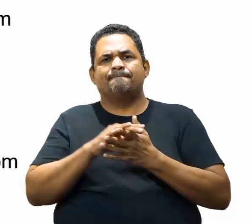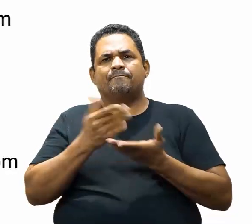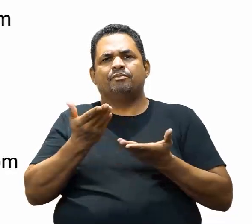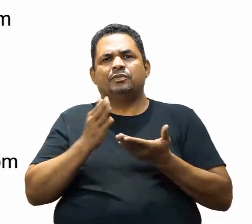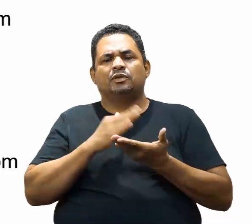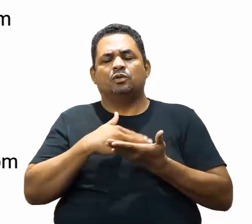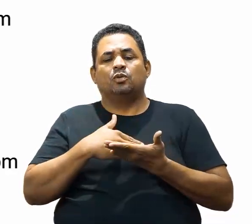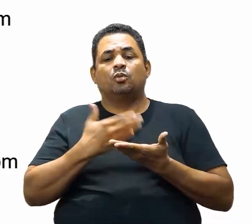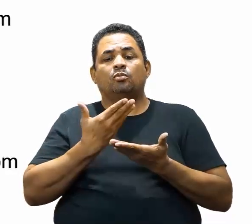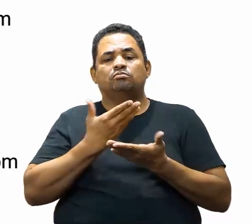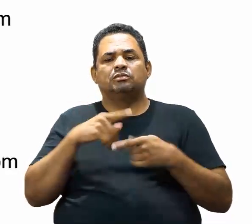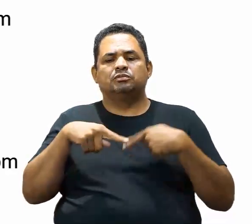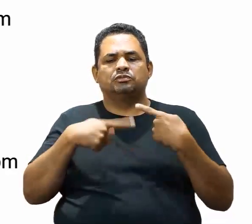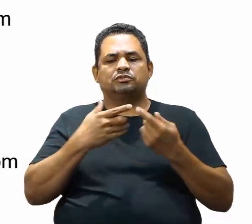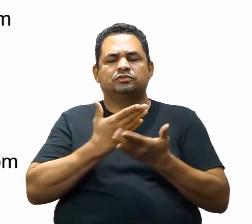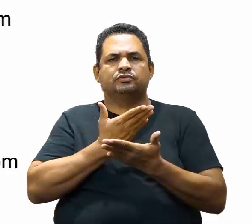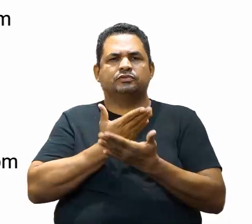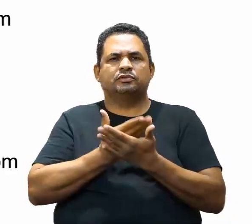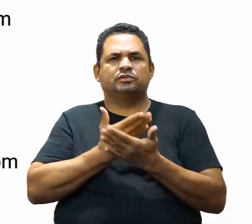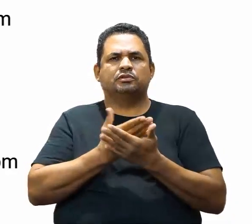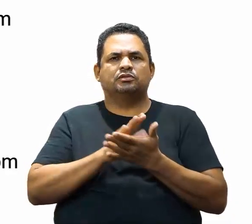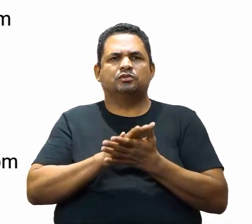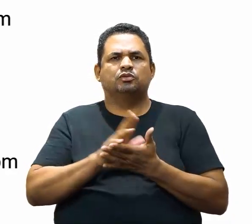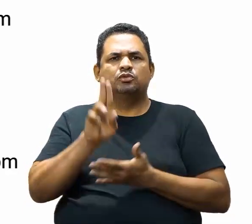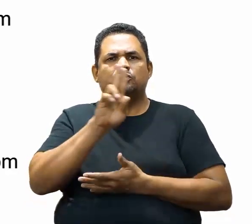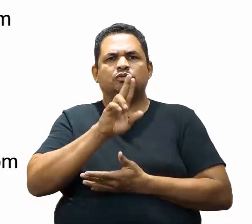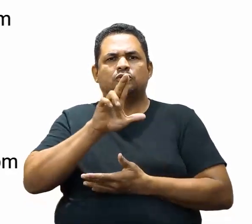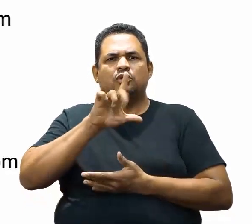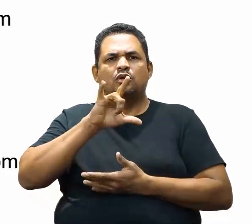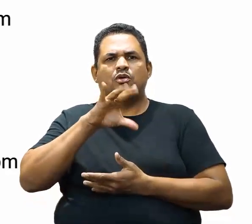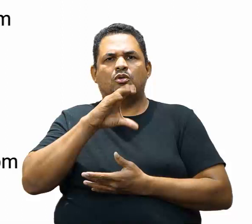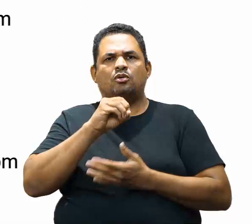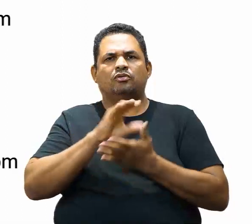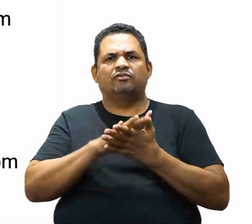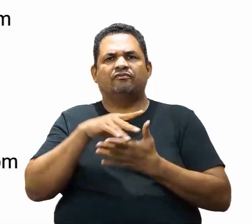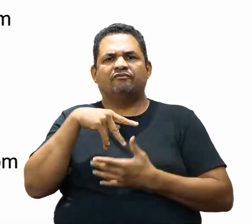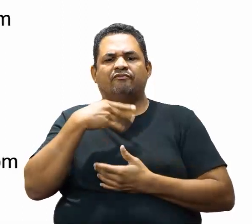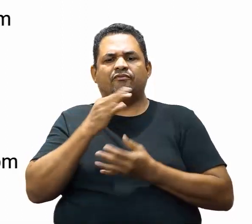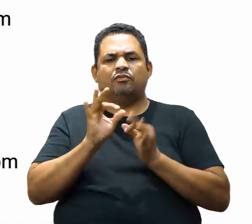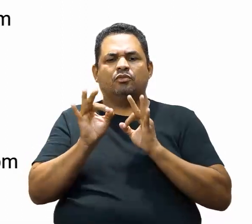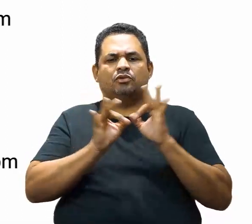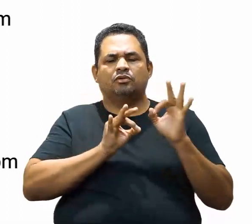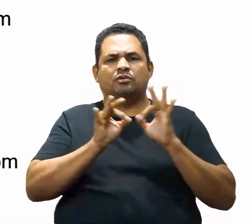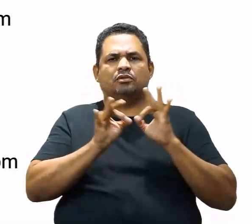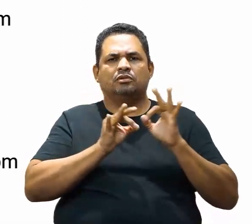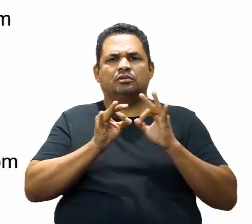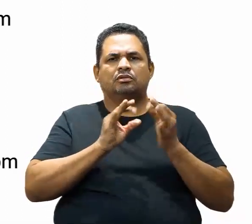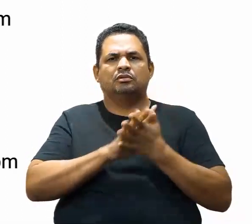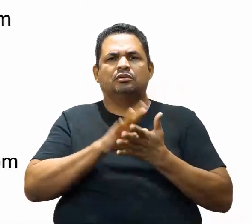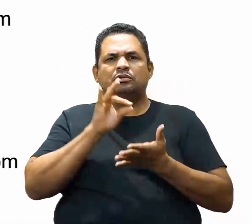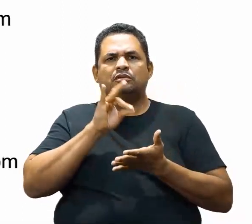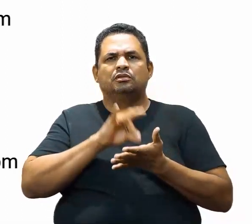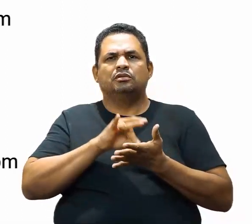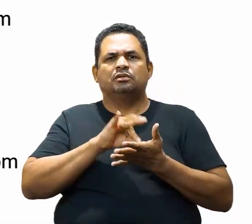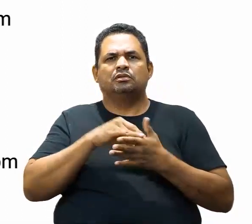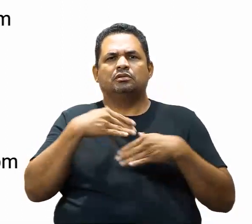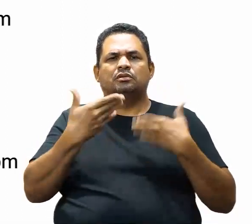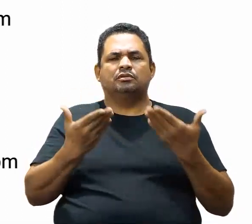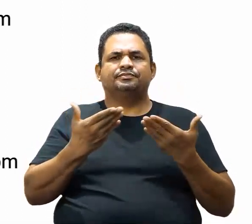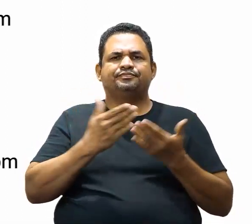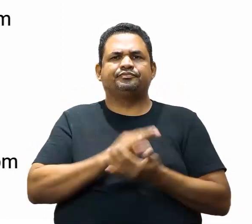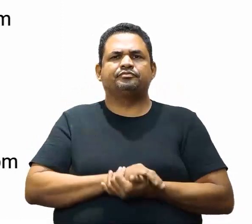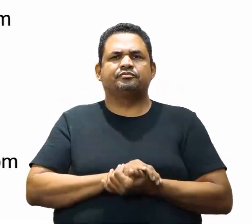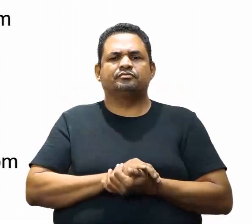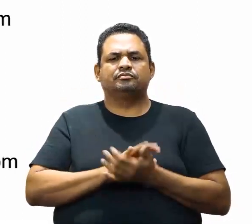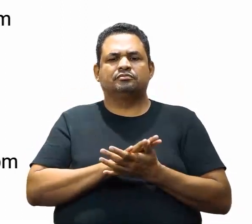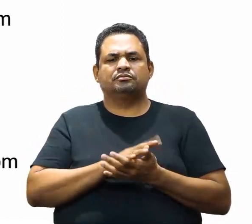nossas aulas que a gente usa o lo fazendo essa locução, formando uma locução, na verdade. É verdade. Que a locução é a junção de duas